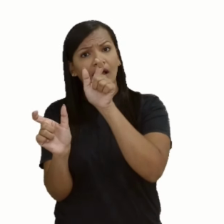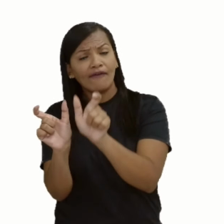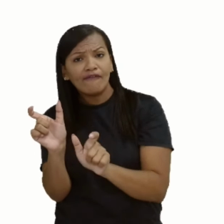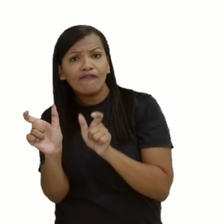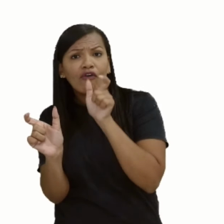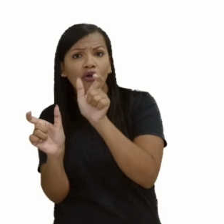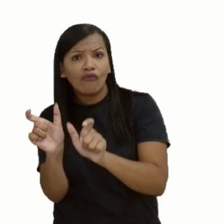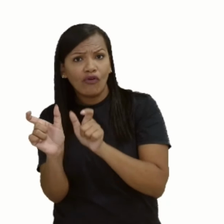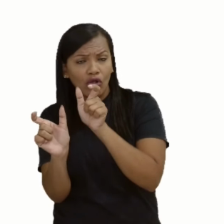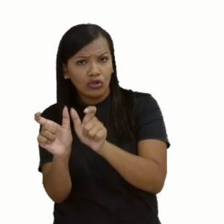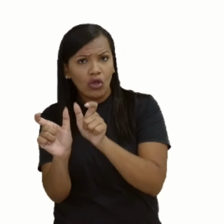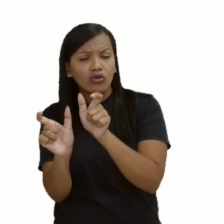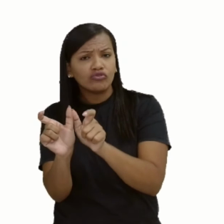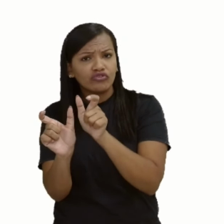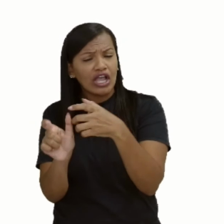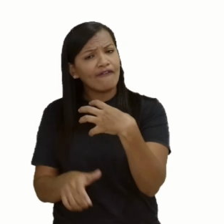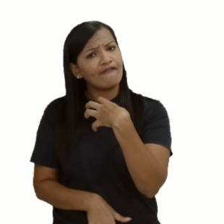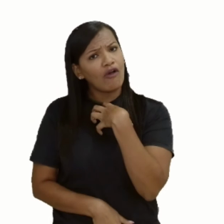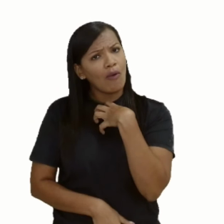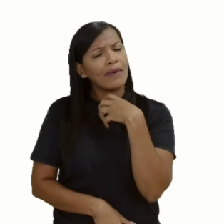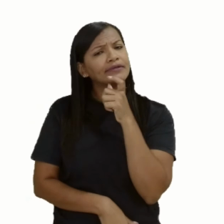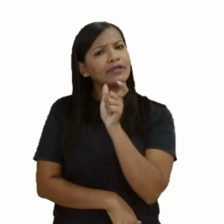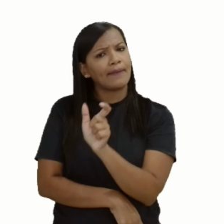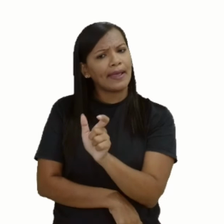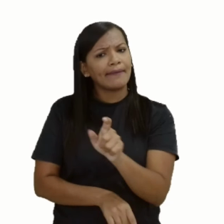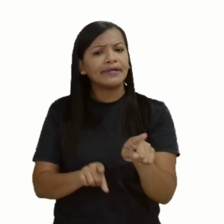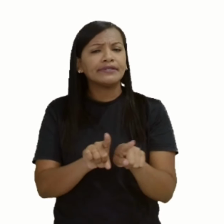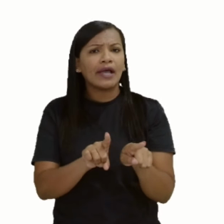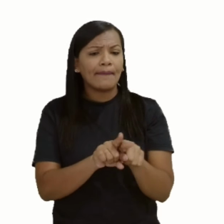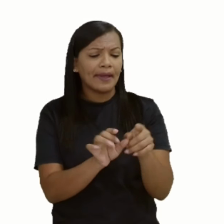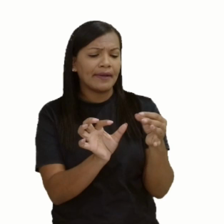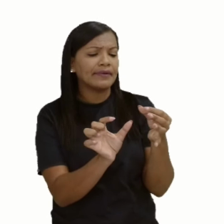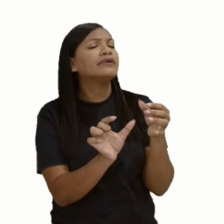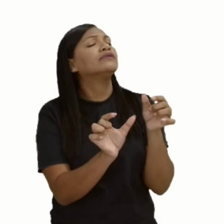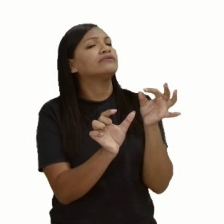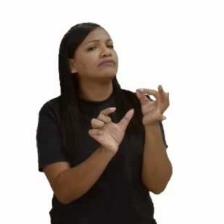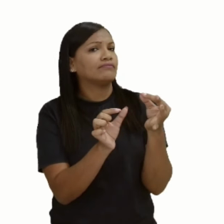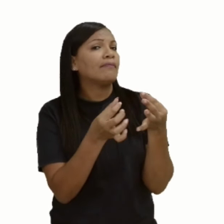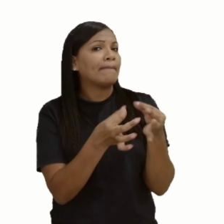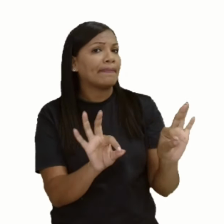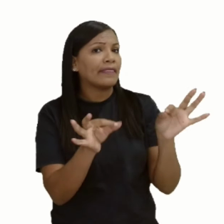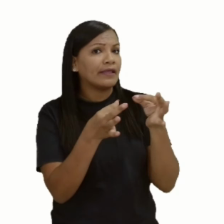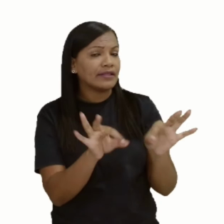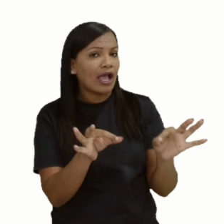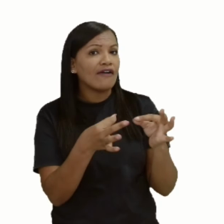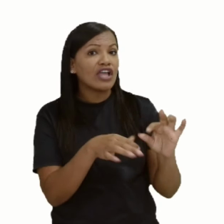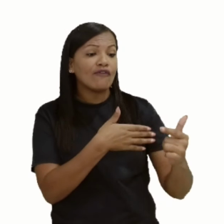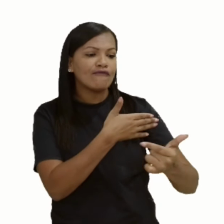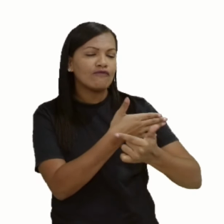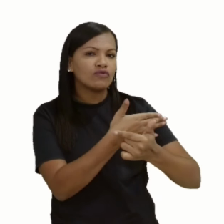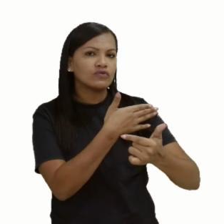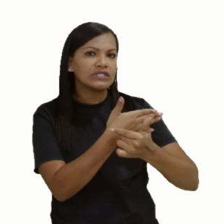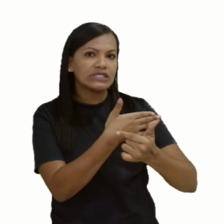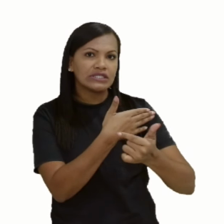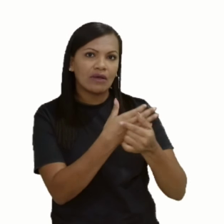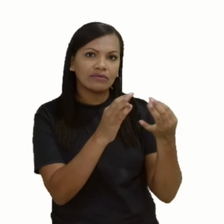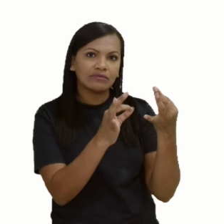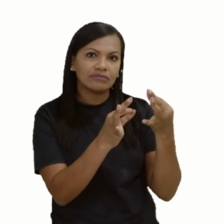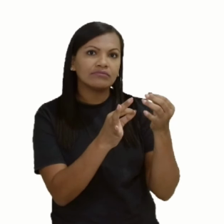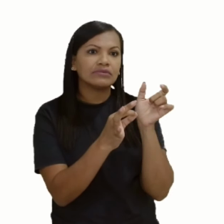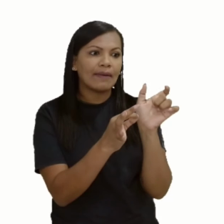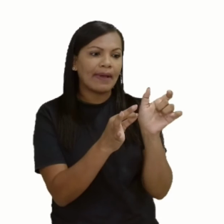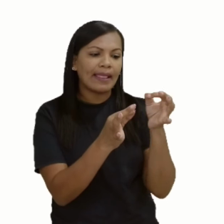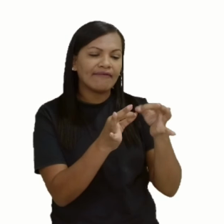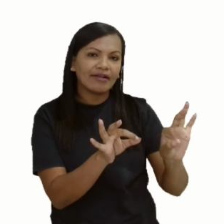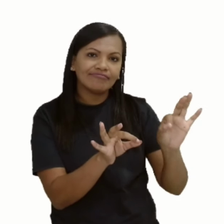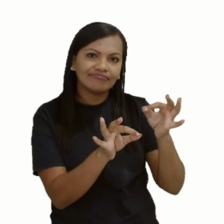das palavras, e a sintaxe, função das palavras nas frases. É o seguinte, quando a gente utiliza